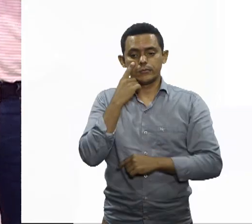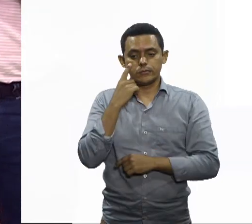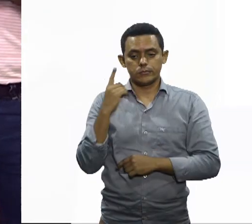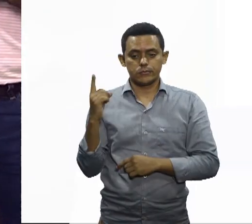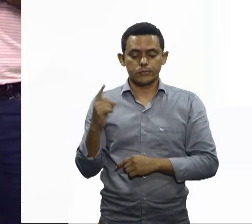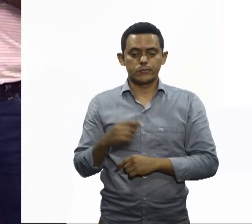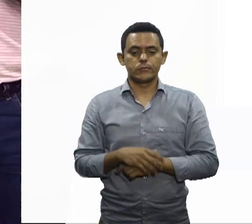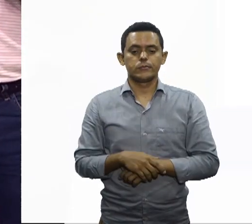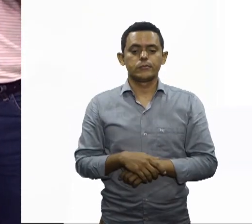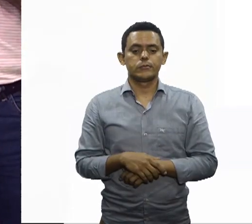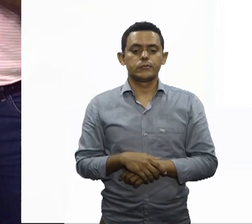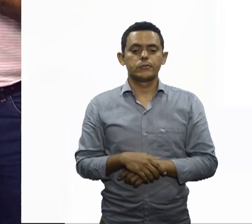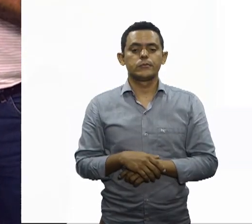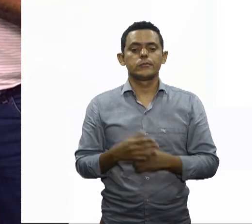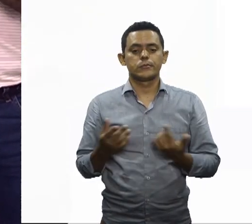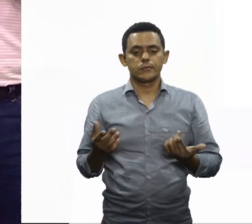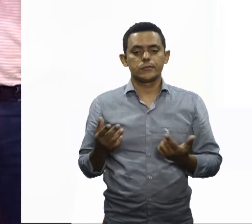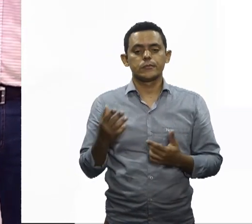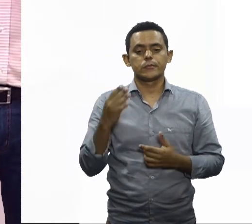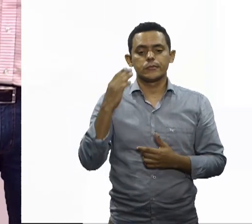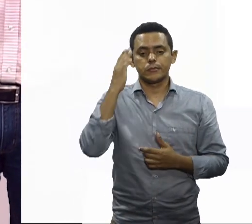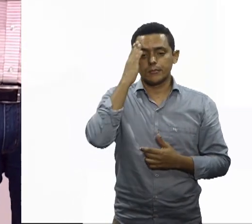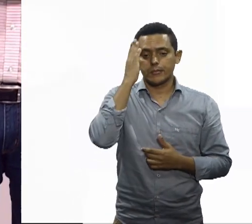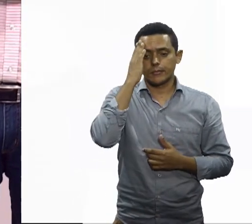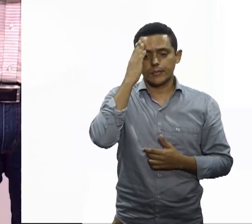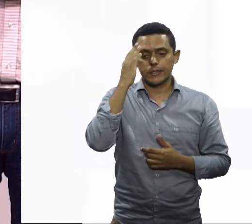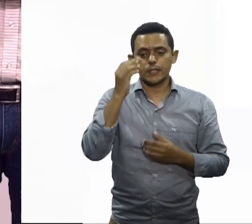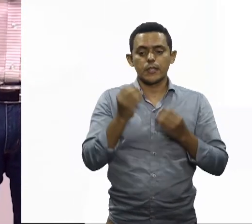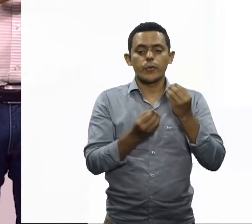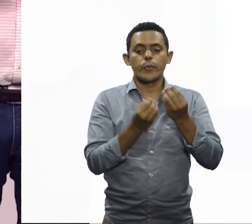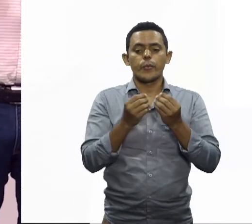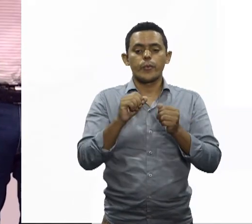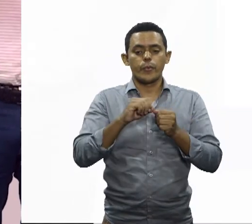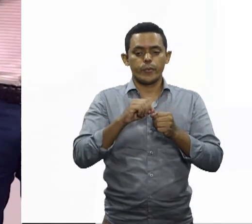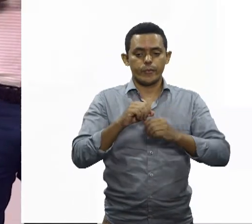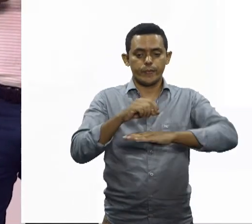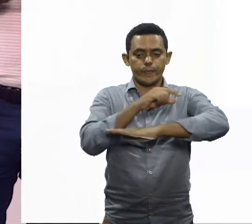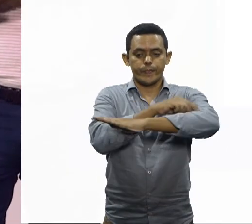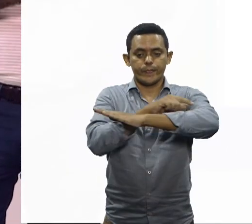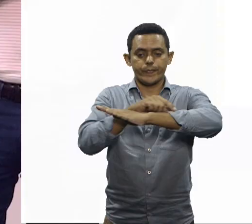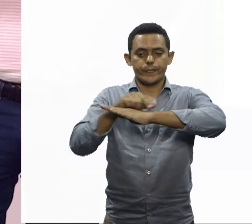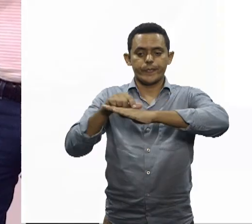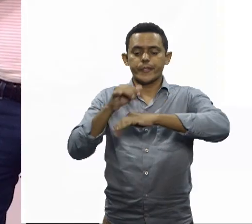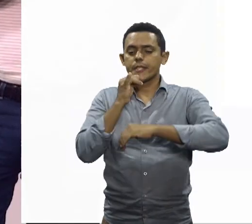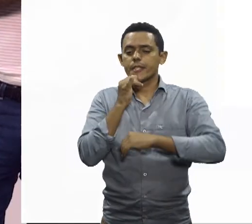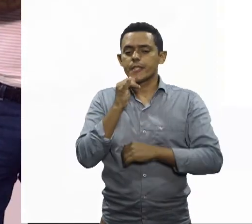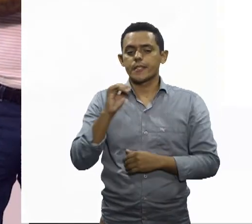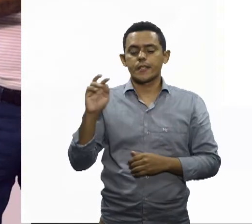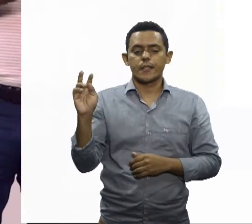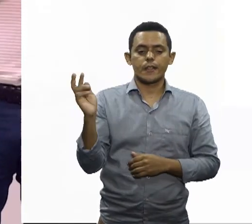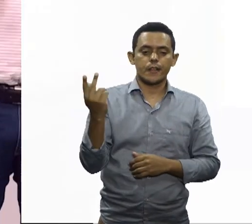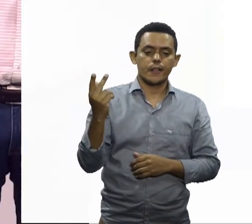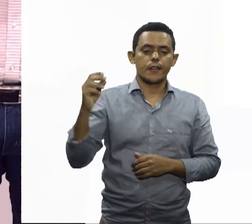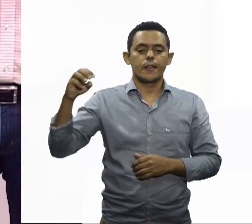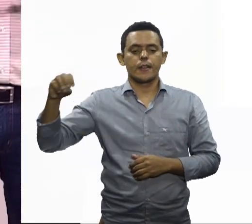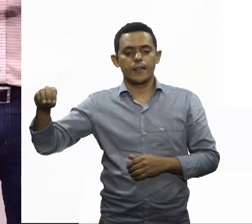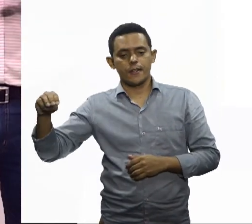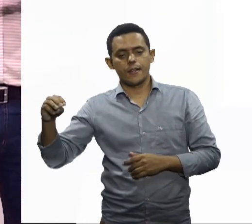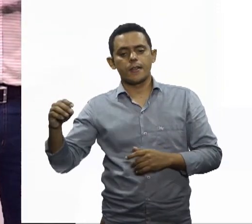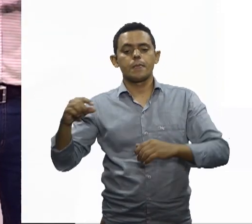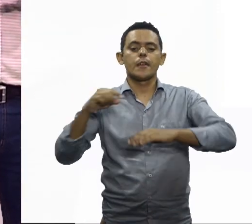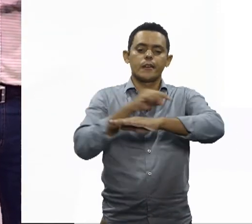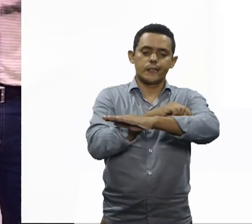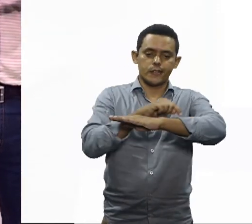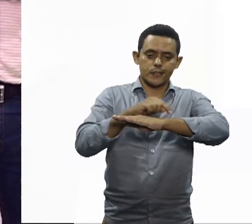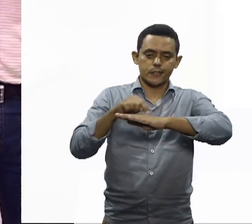Se eu tivesse milímetro, eu levava de milímetro também para decímetro. Se eu tivesse hectômetro, eu levava de hectômetro para